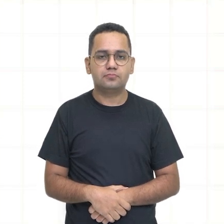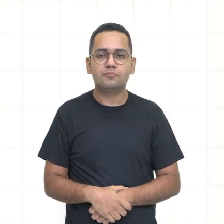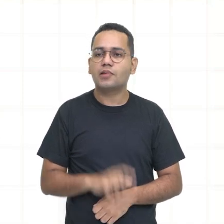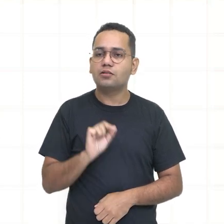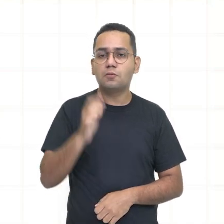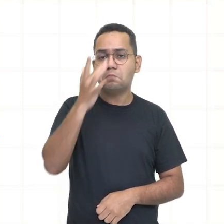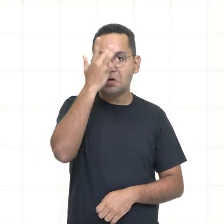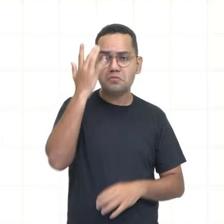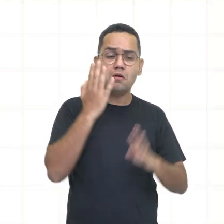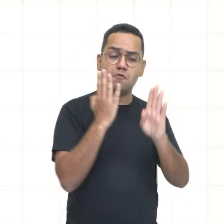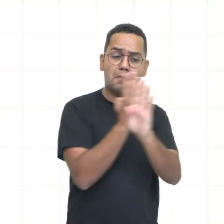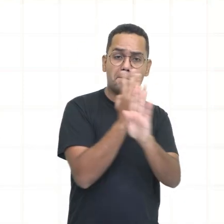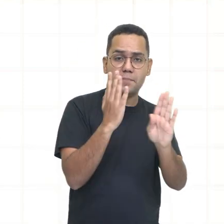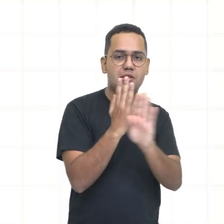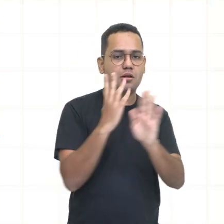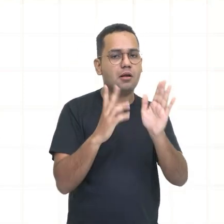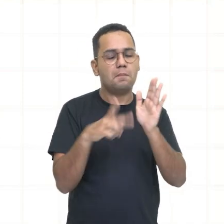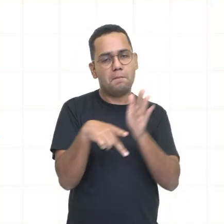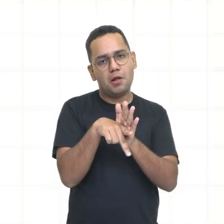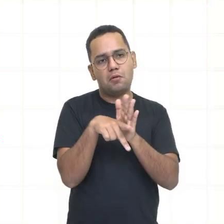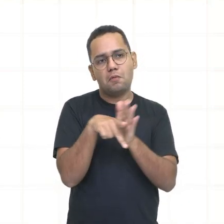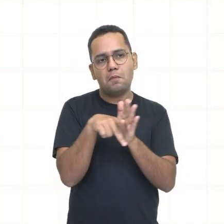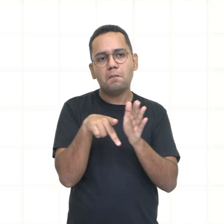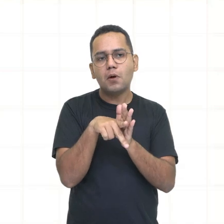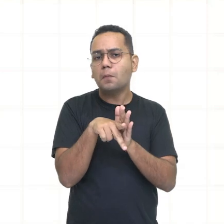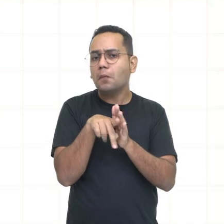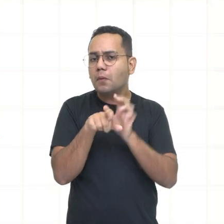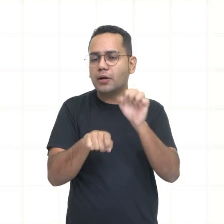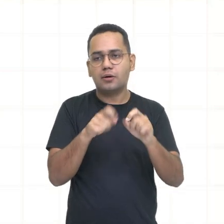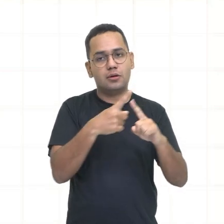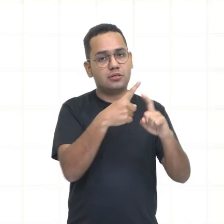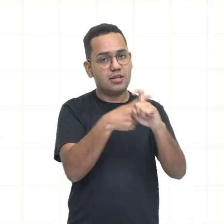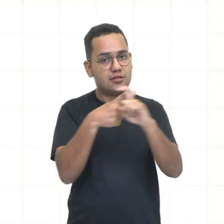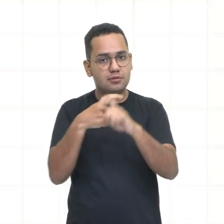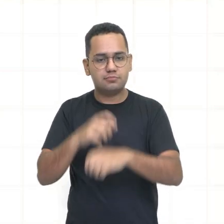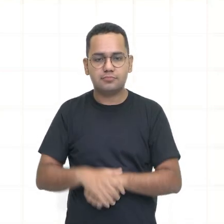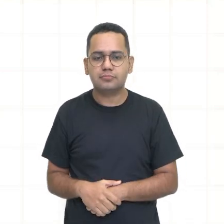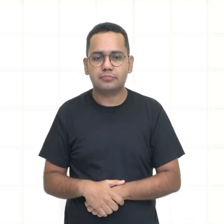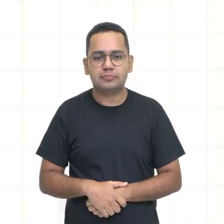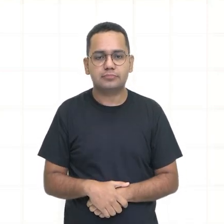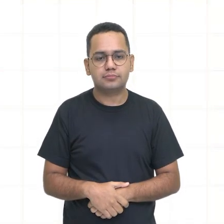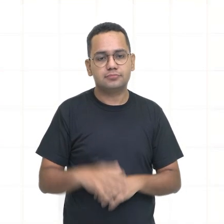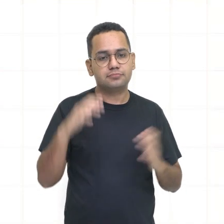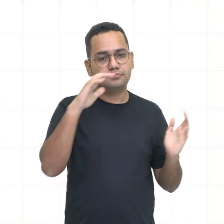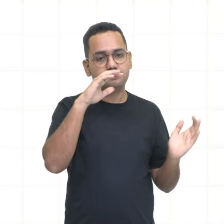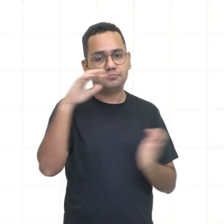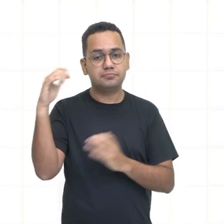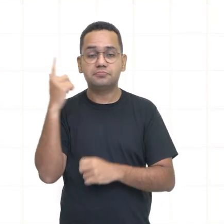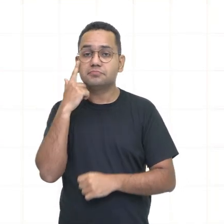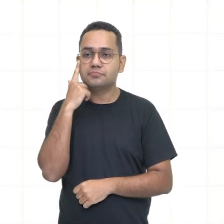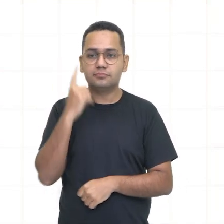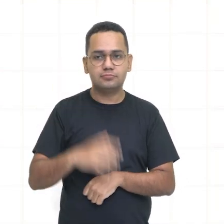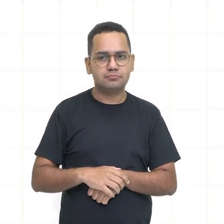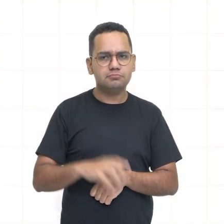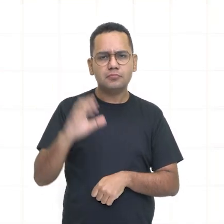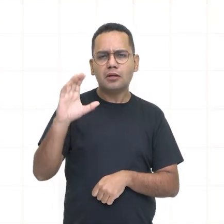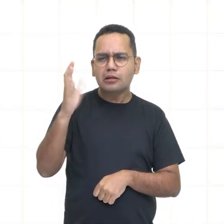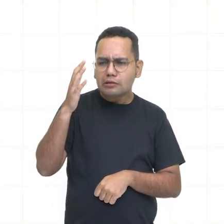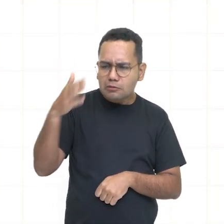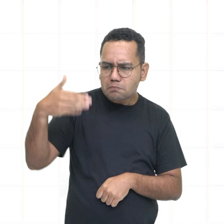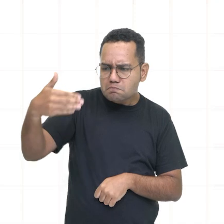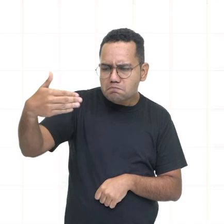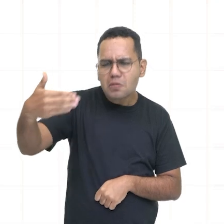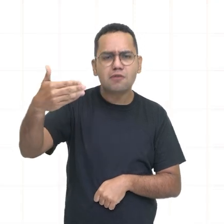desse sistema nazista, ok? E vamos às nossas consequências dos regimes totalitários em